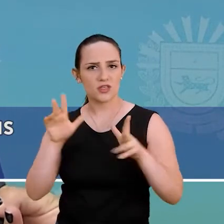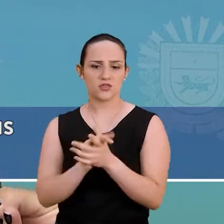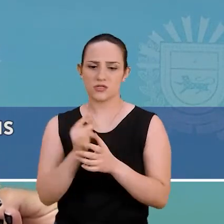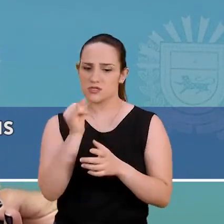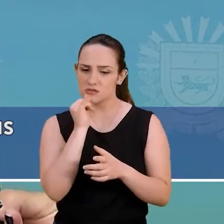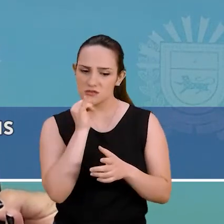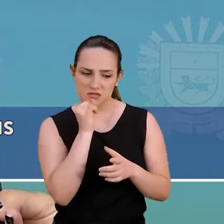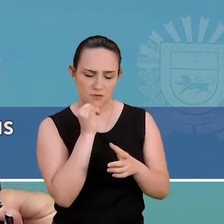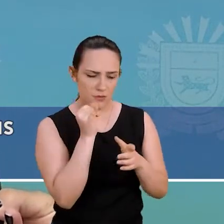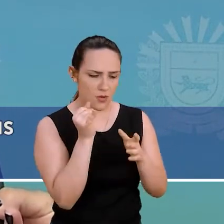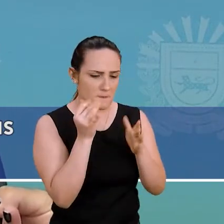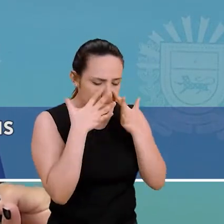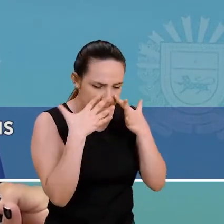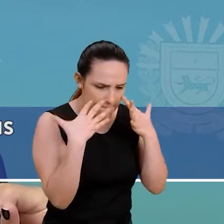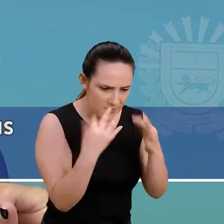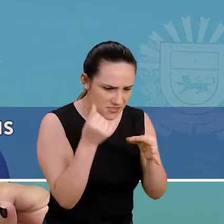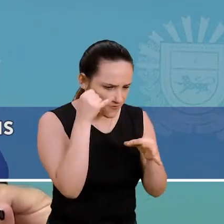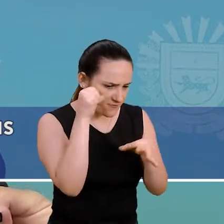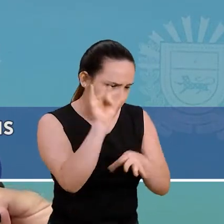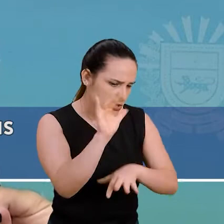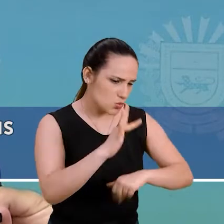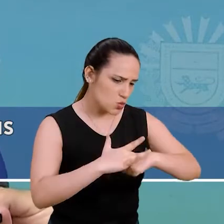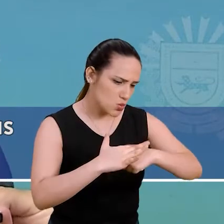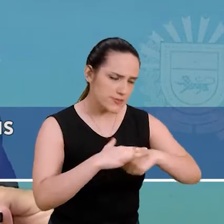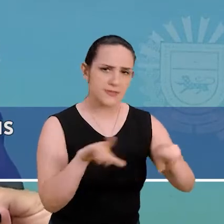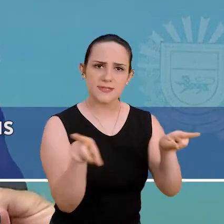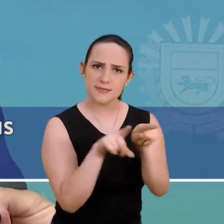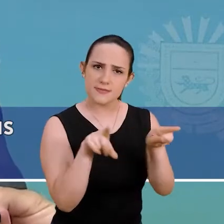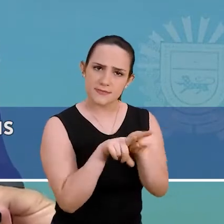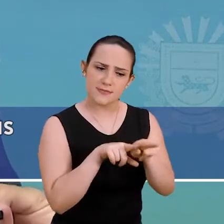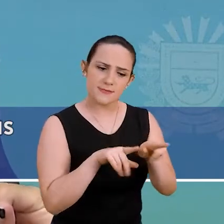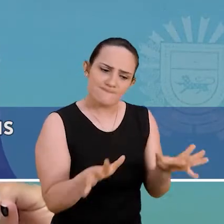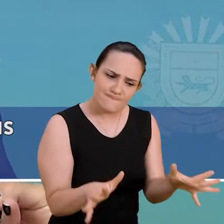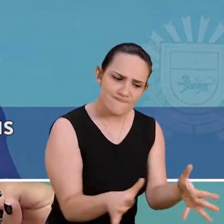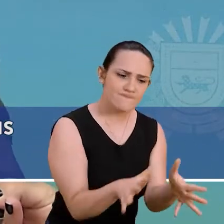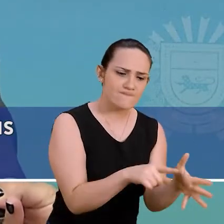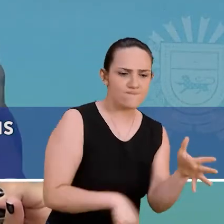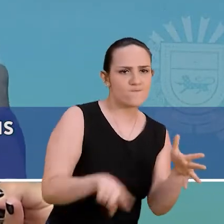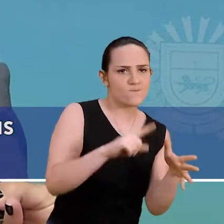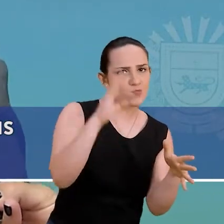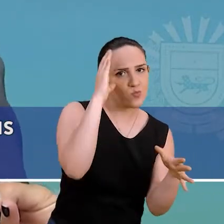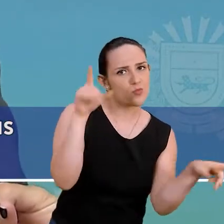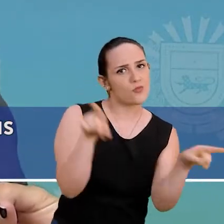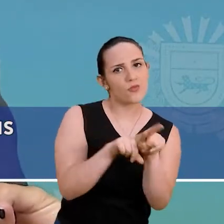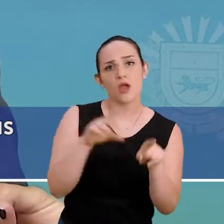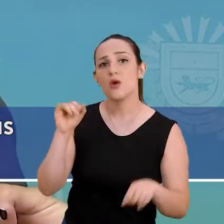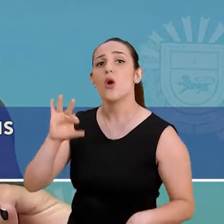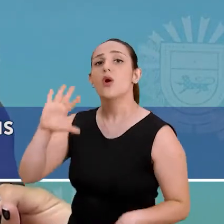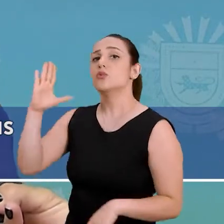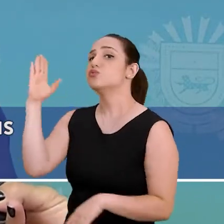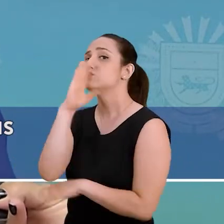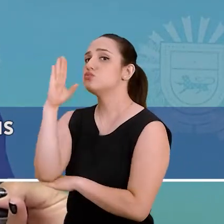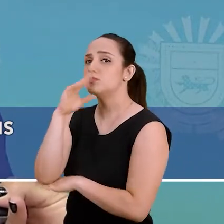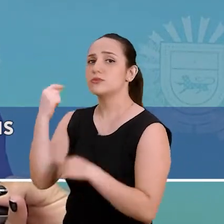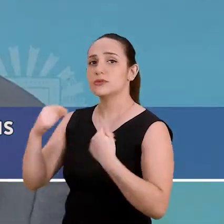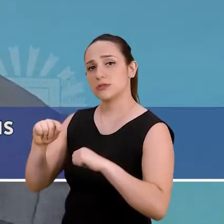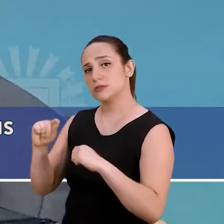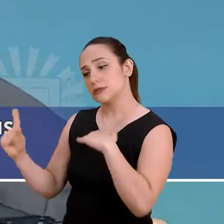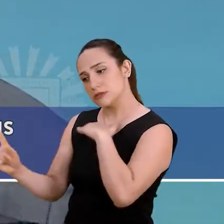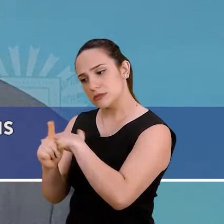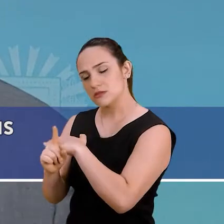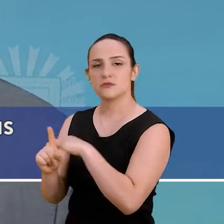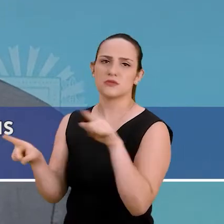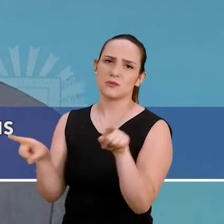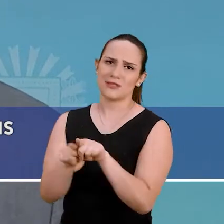saúde, tanto na atenção básica, né, prevenindo doenças, promovendo saúde, até em situações de urgência e emergência. E